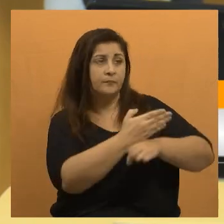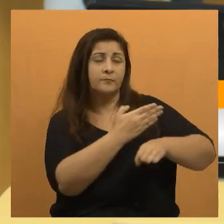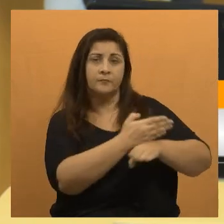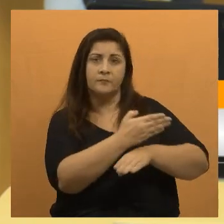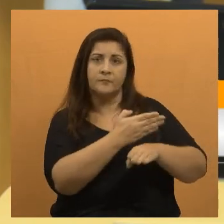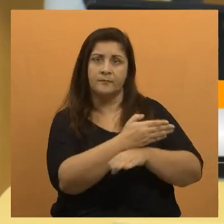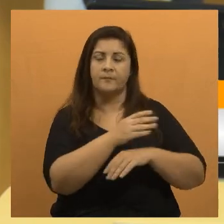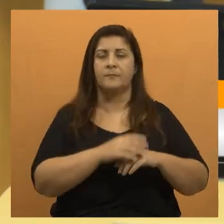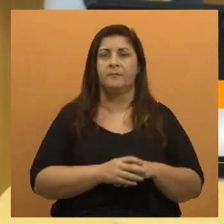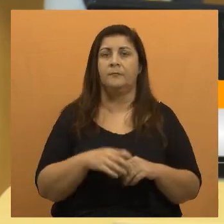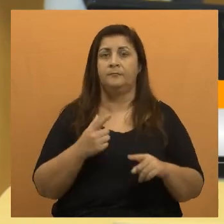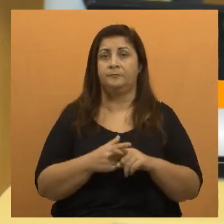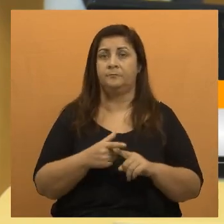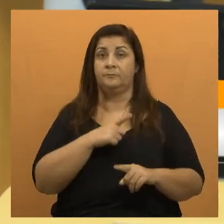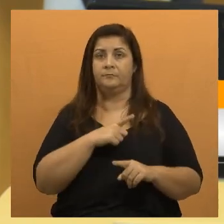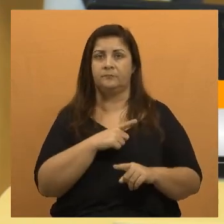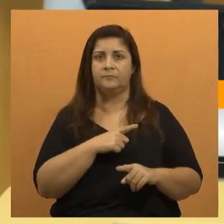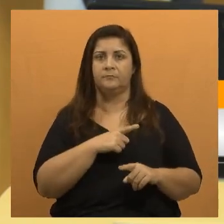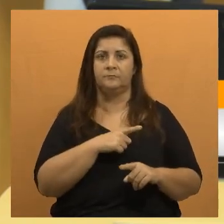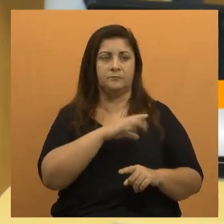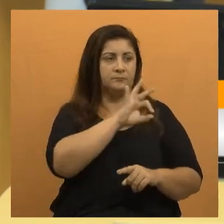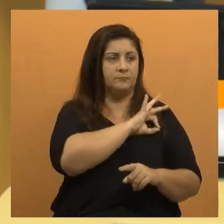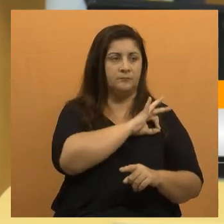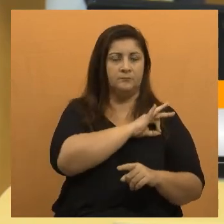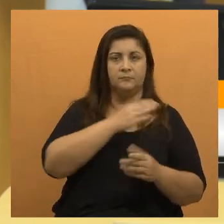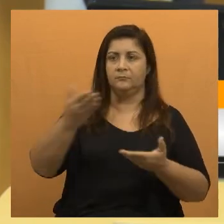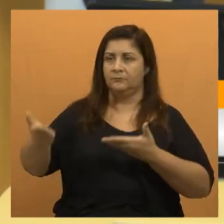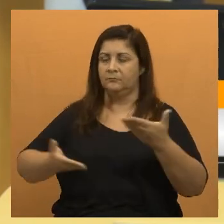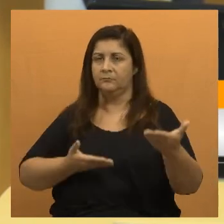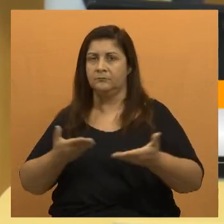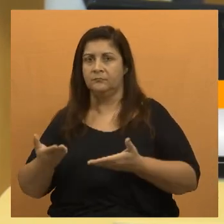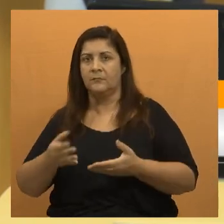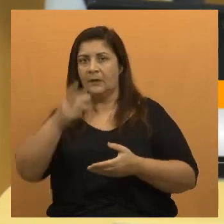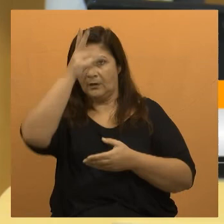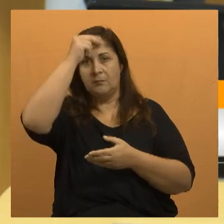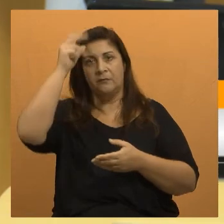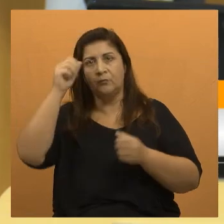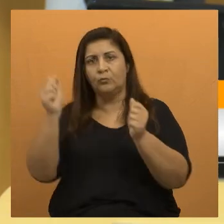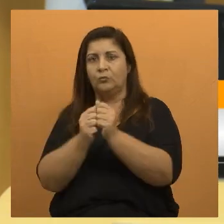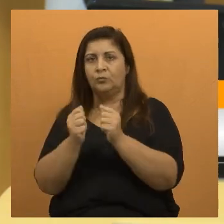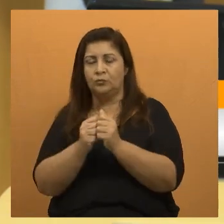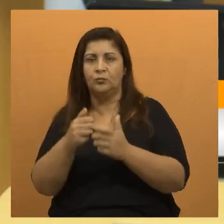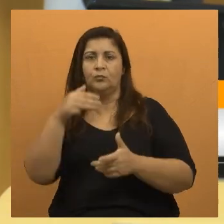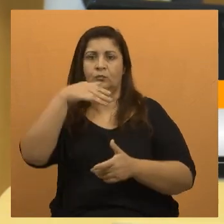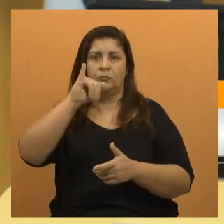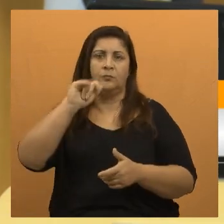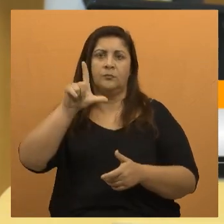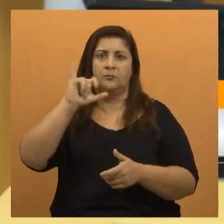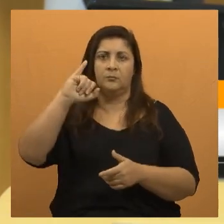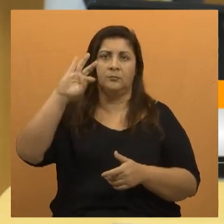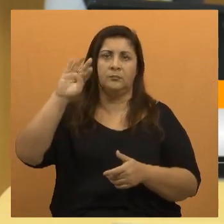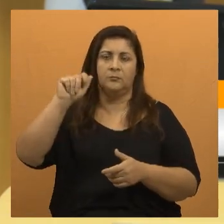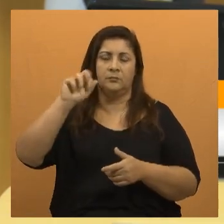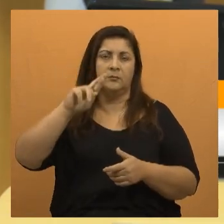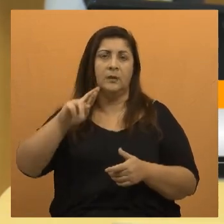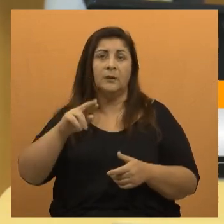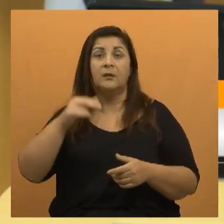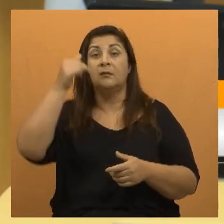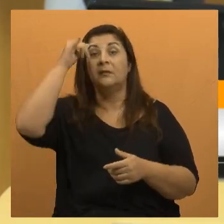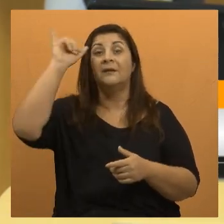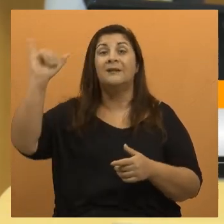para que a parceria entre a Polícia Civil e Polícia Militar alcance pleno êxito na prevenção e no combate